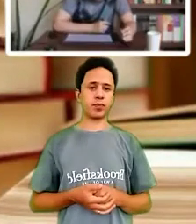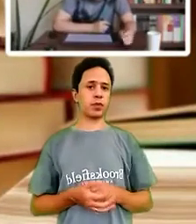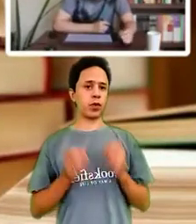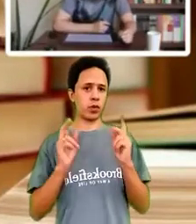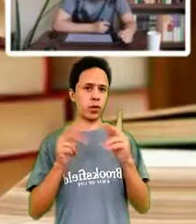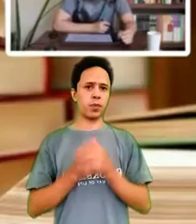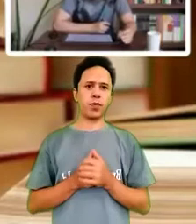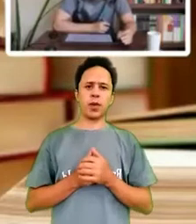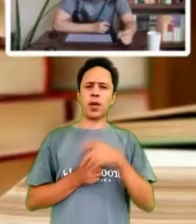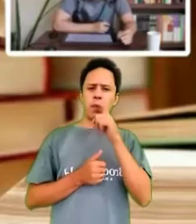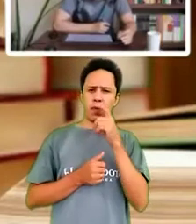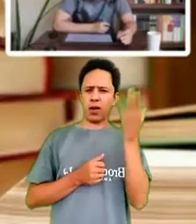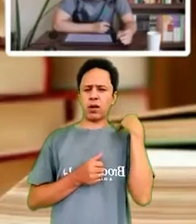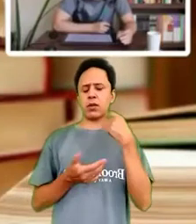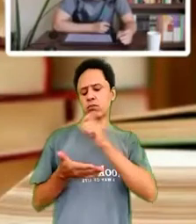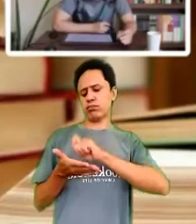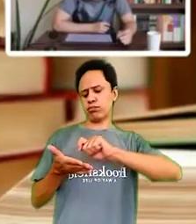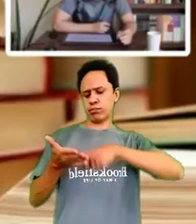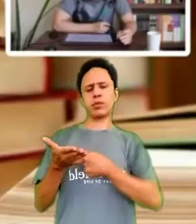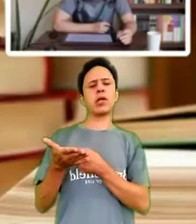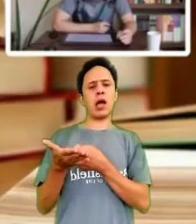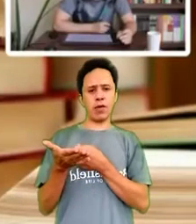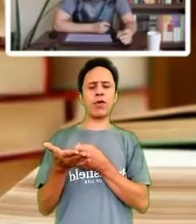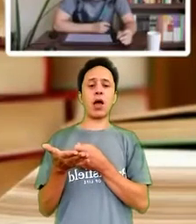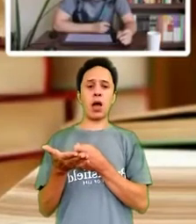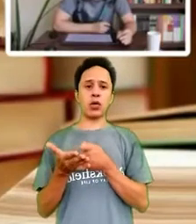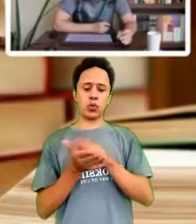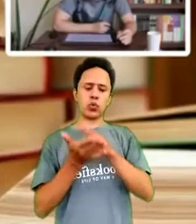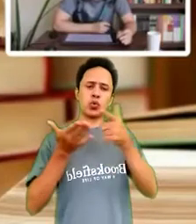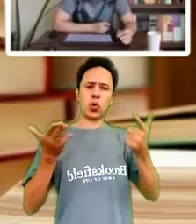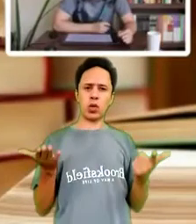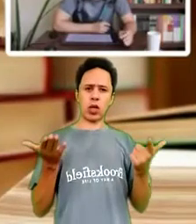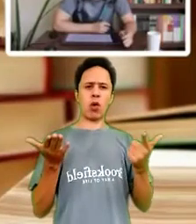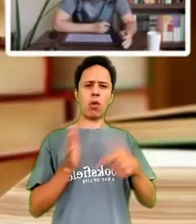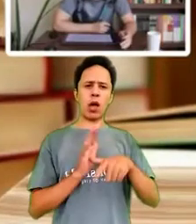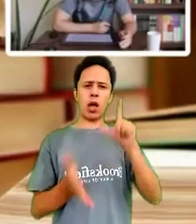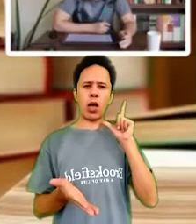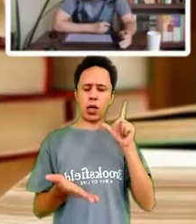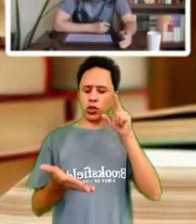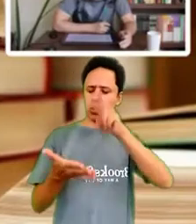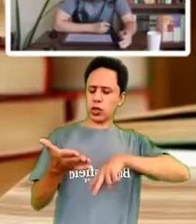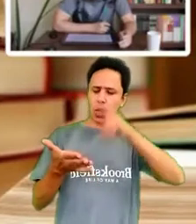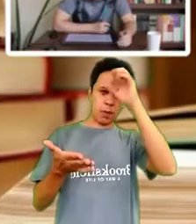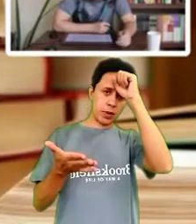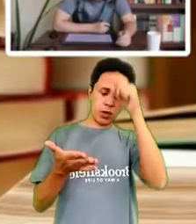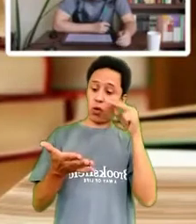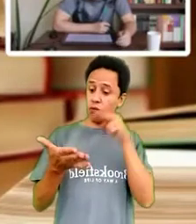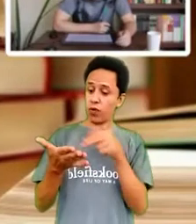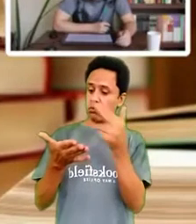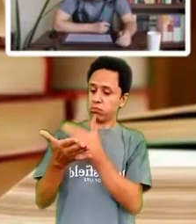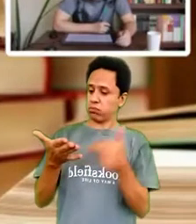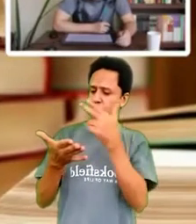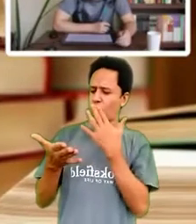lá. Papai era assinante da Gazeta de Notícias e antes de aprender a ler, eu me sentia fascinado pelas